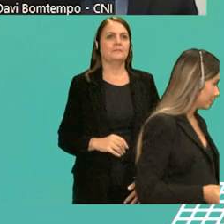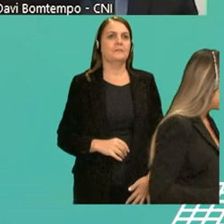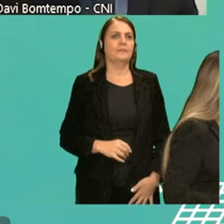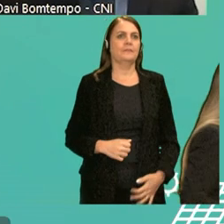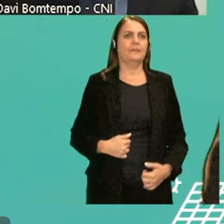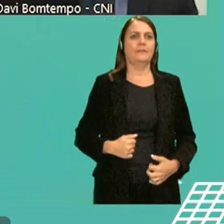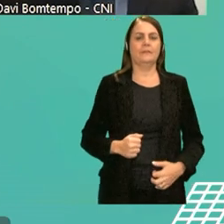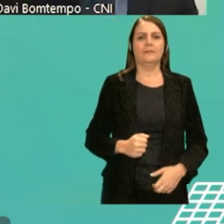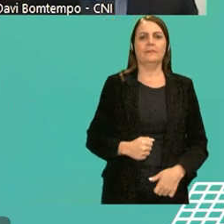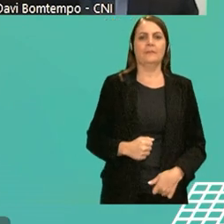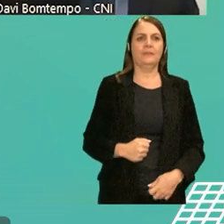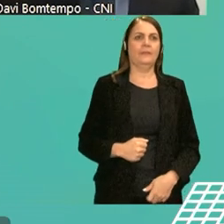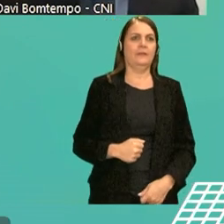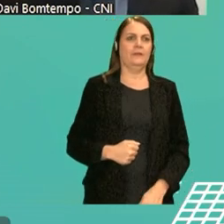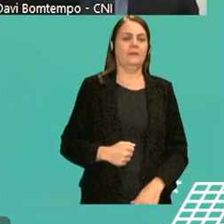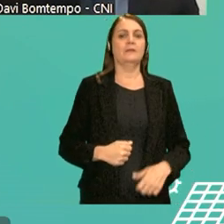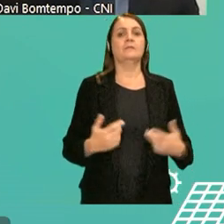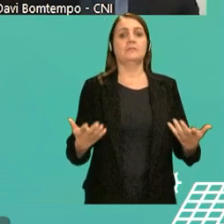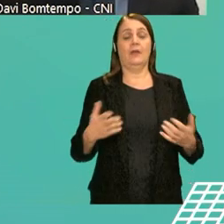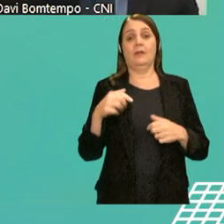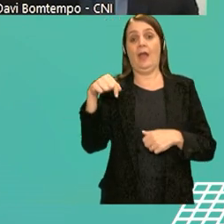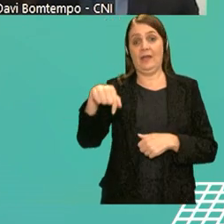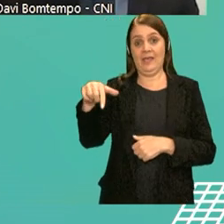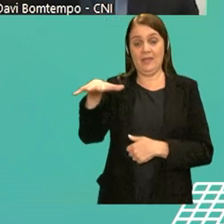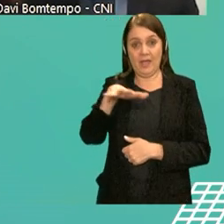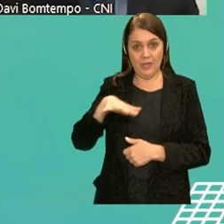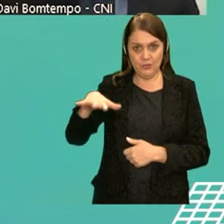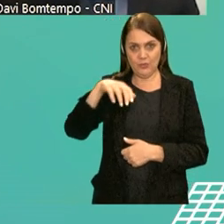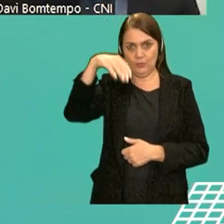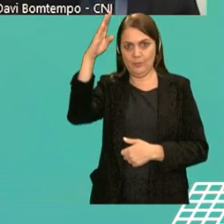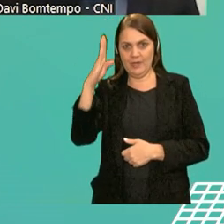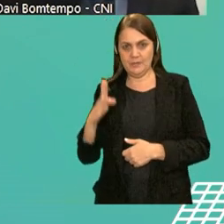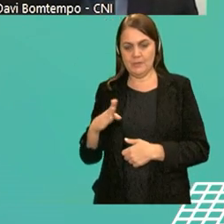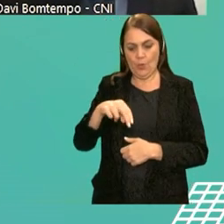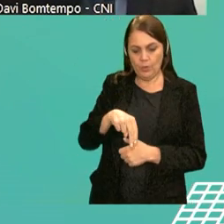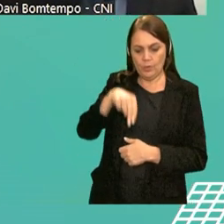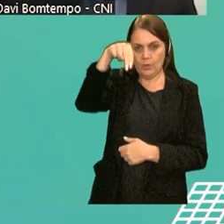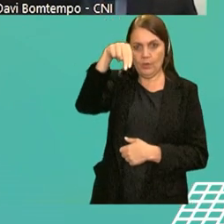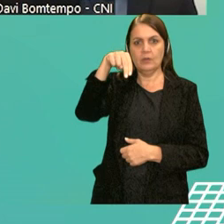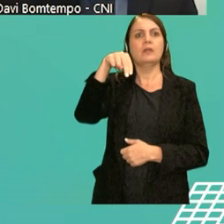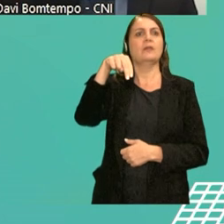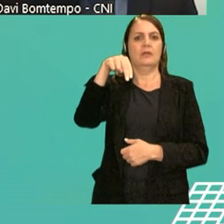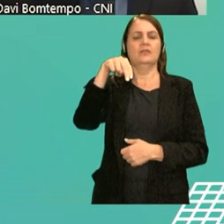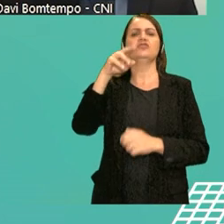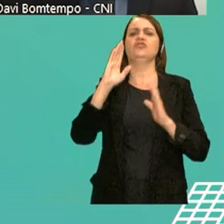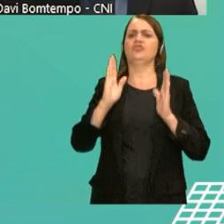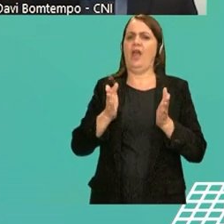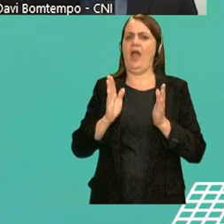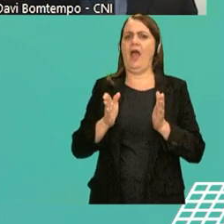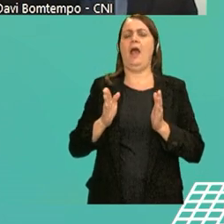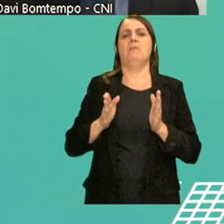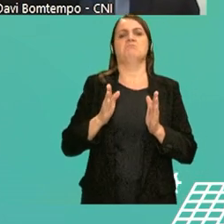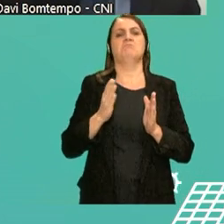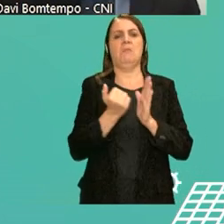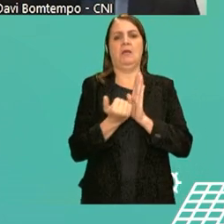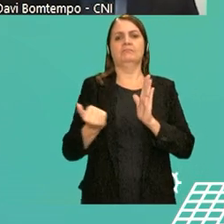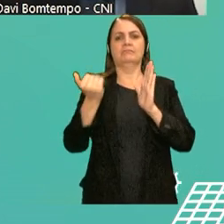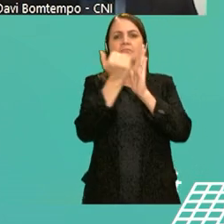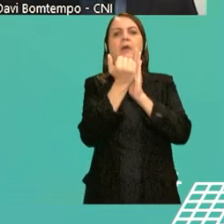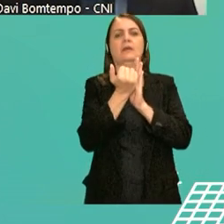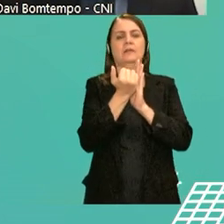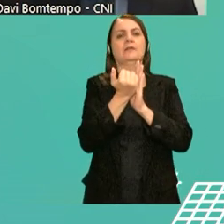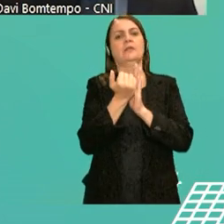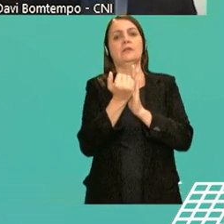também uma região do Brasil como o Nordeste, os estados que já estão mais avançados também aí na identificação e no tratamento